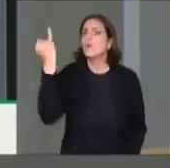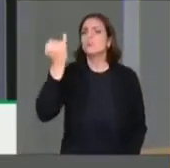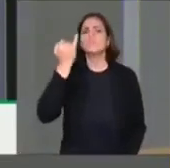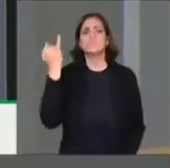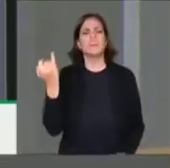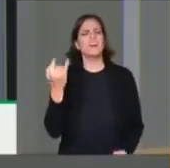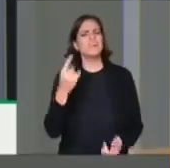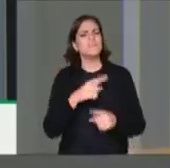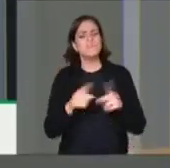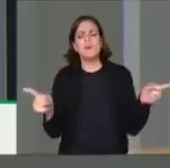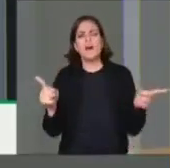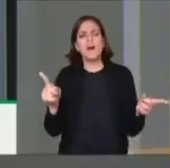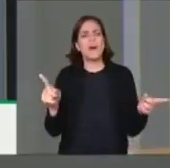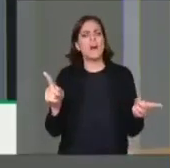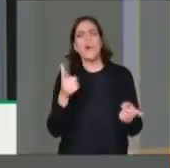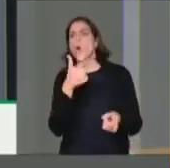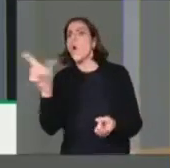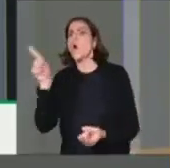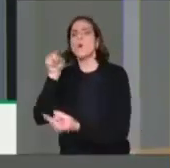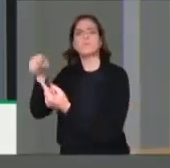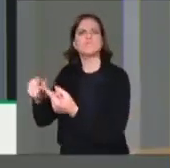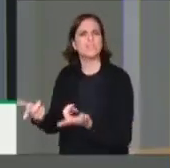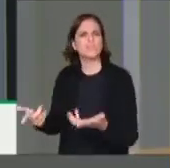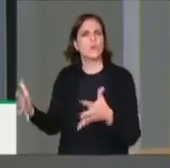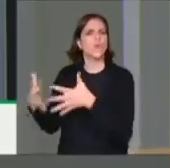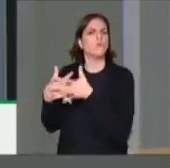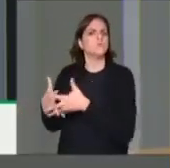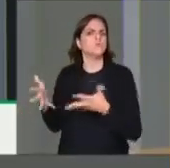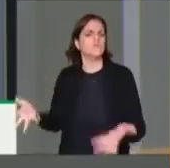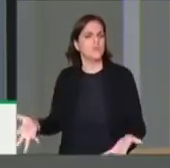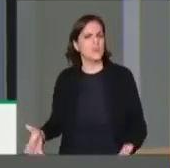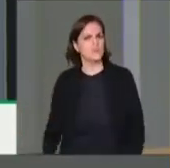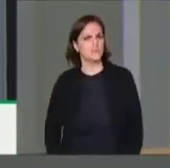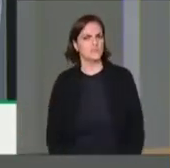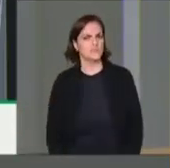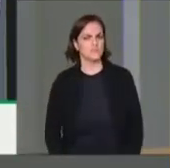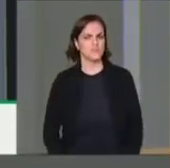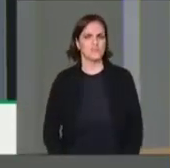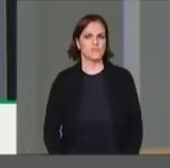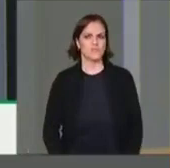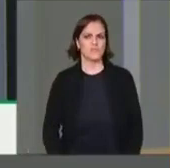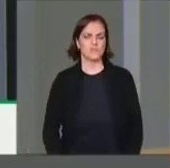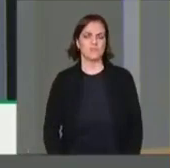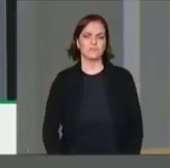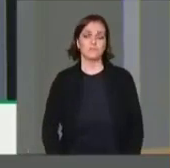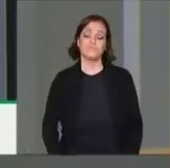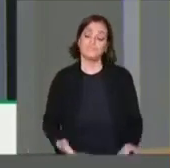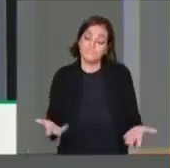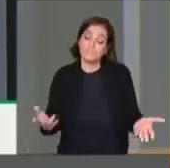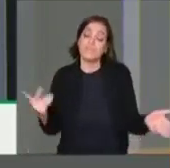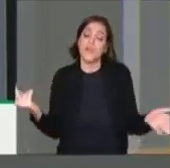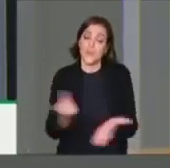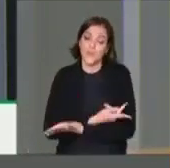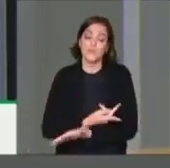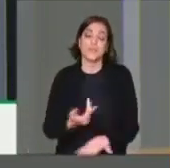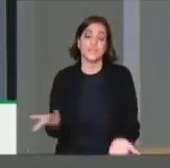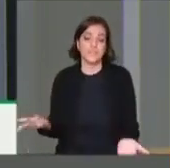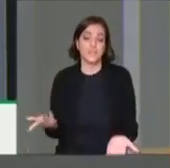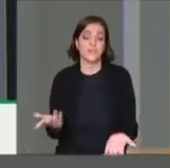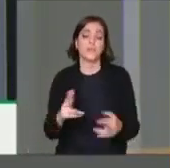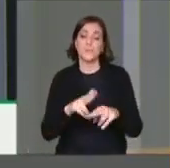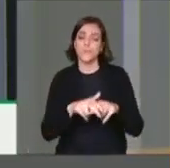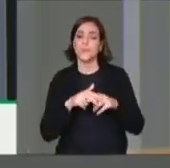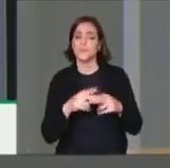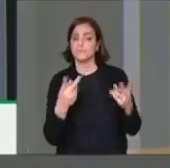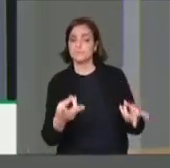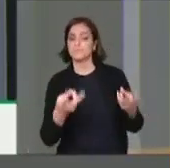resgate da importância da cultura negra na construção da sociedade brasileira. Pelo acontecido, é perceptível o intuito do